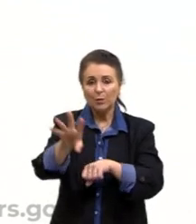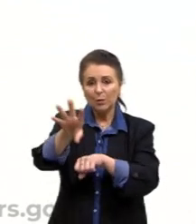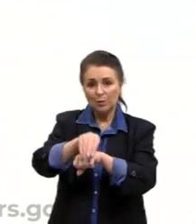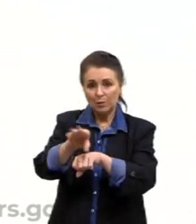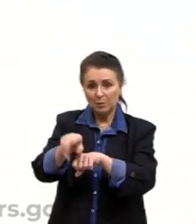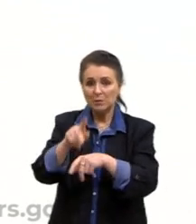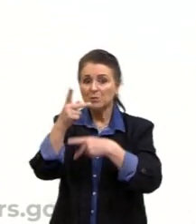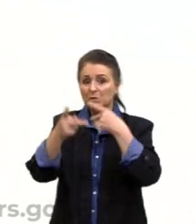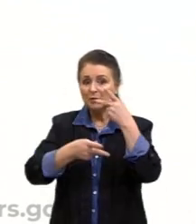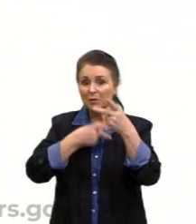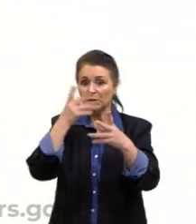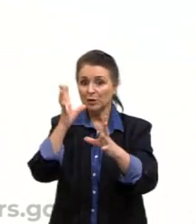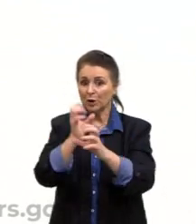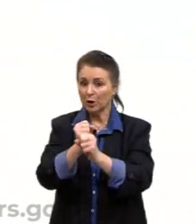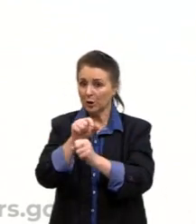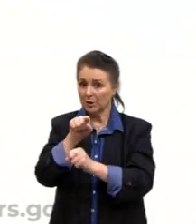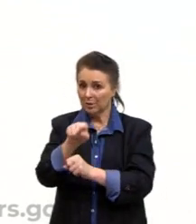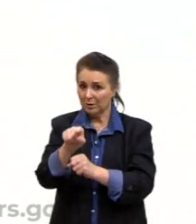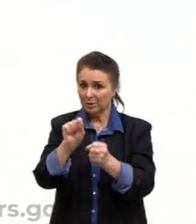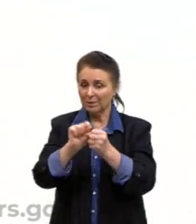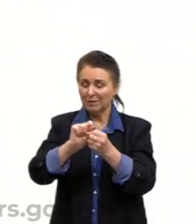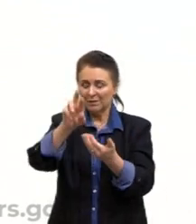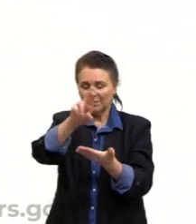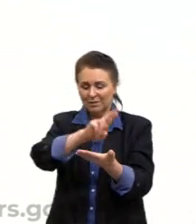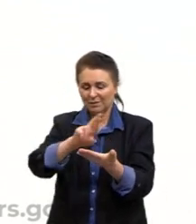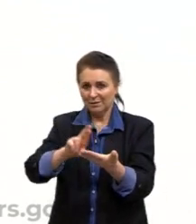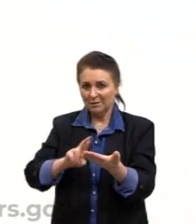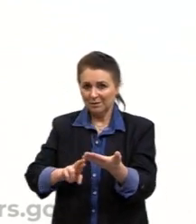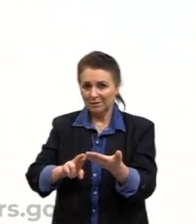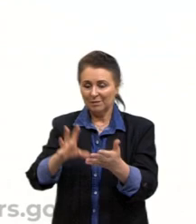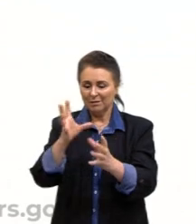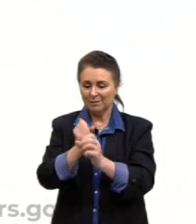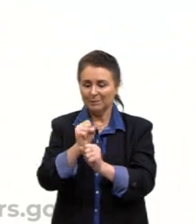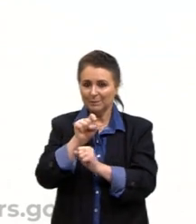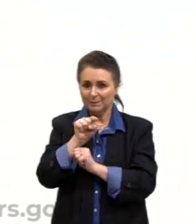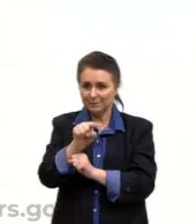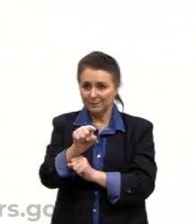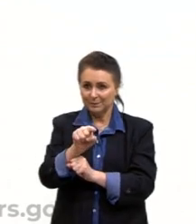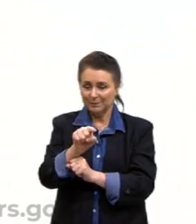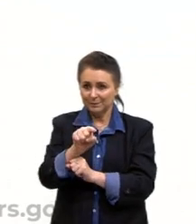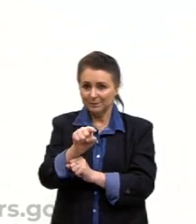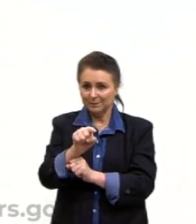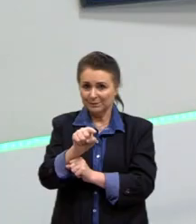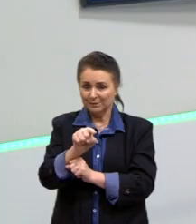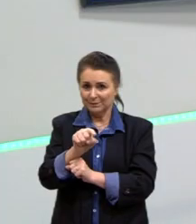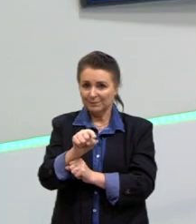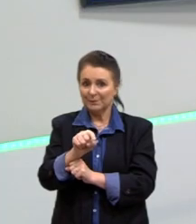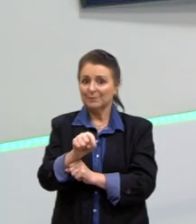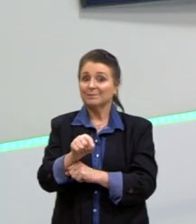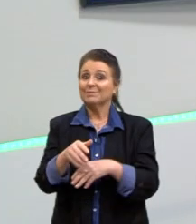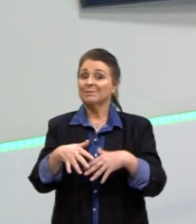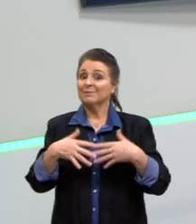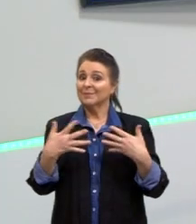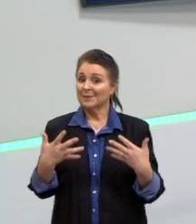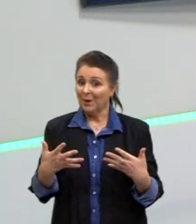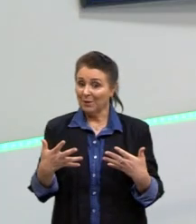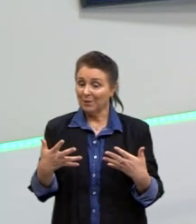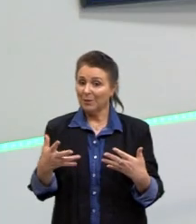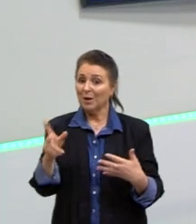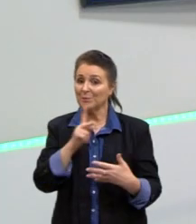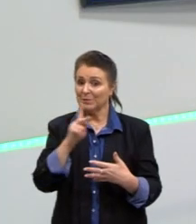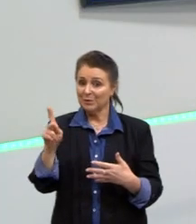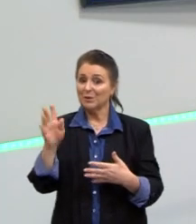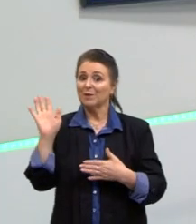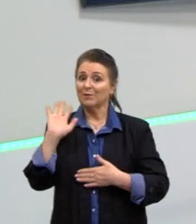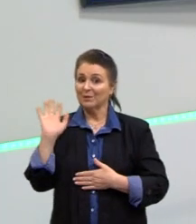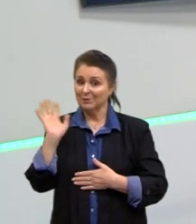nota mil para produzirem uma redação nota mil, tá? E com isso aqui eu me despeço de vocês.